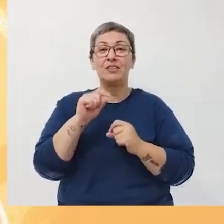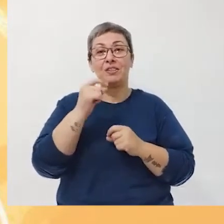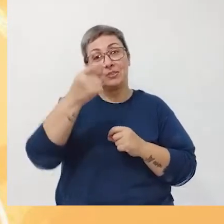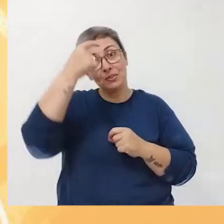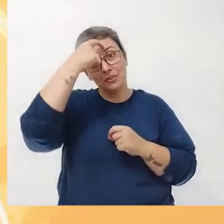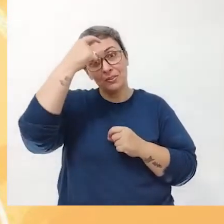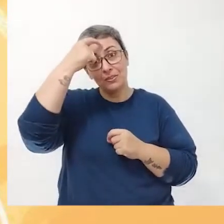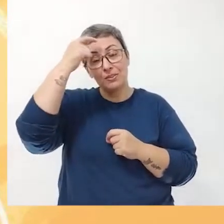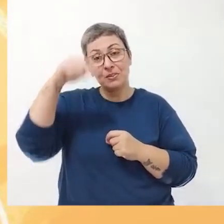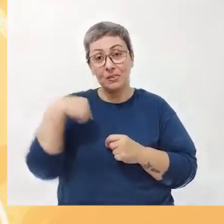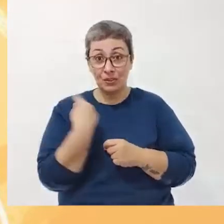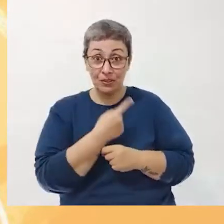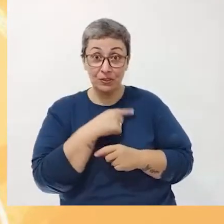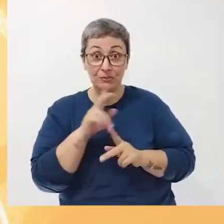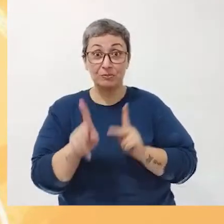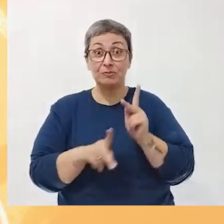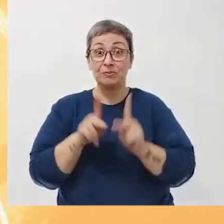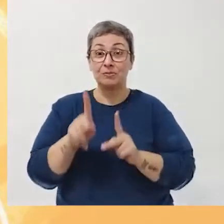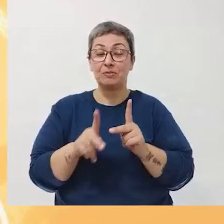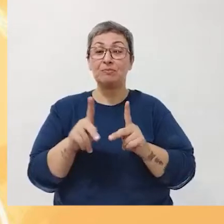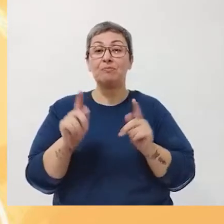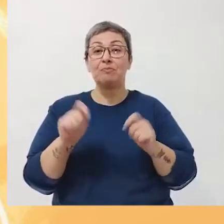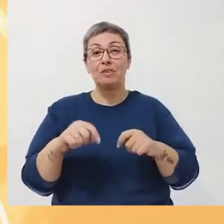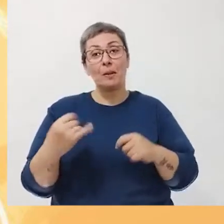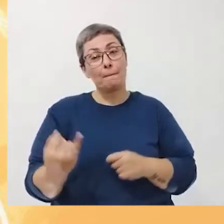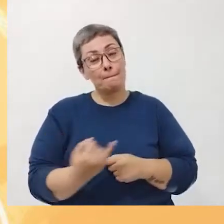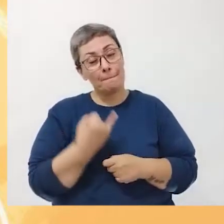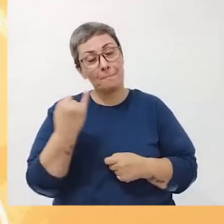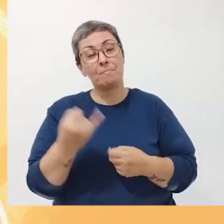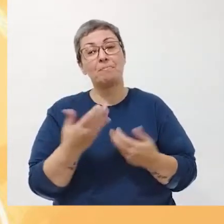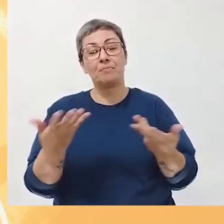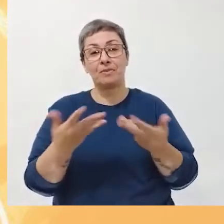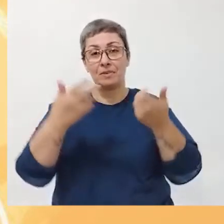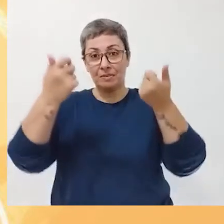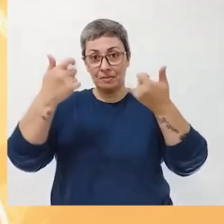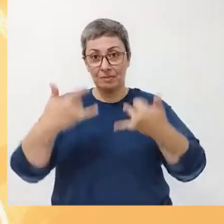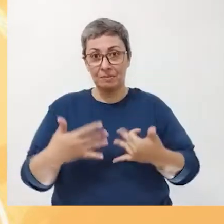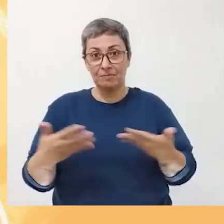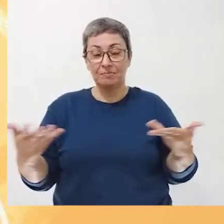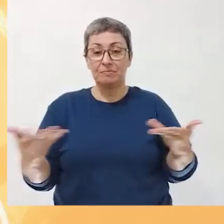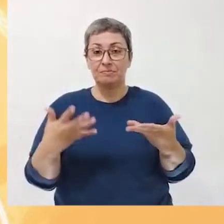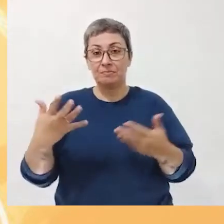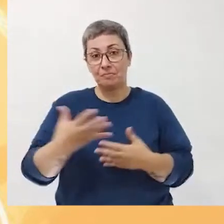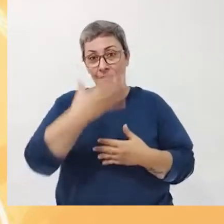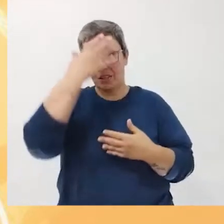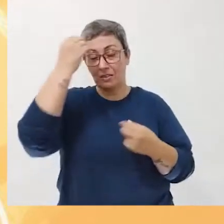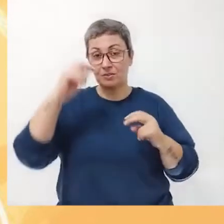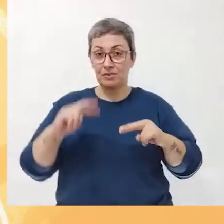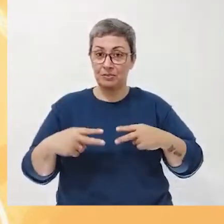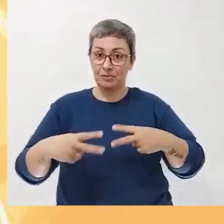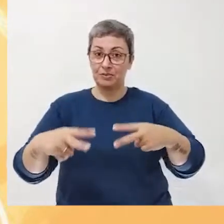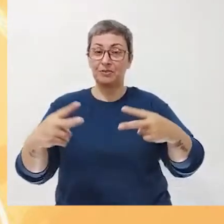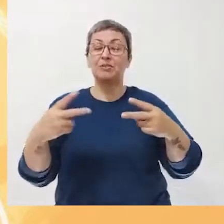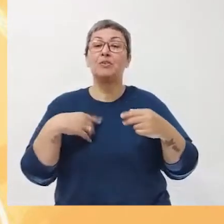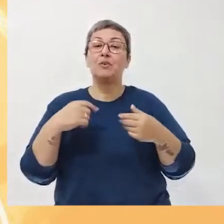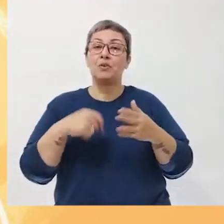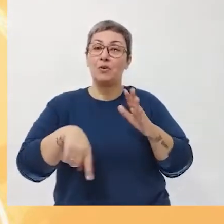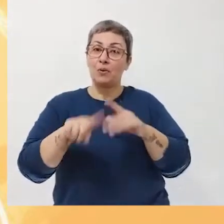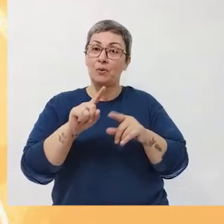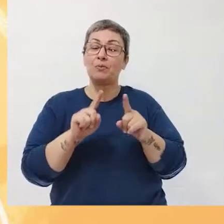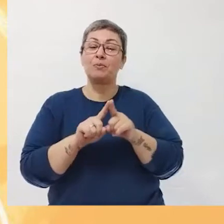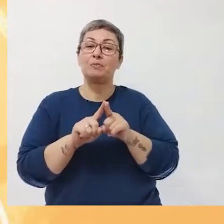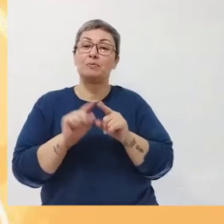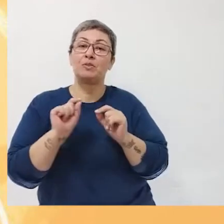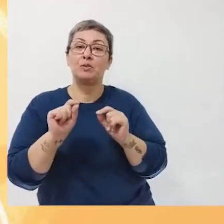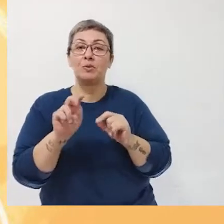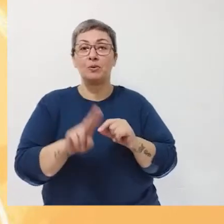conscientizando a nossa população dessa importância que a gente conversou hoje. Não esquece, compartilha com a gente o trabalho que vocês